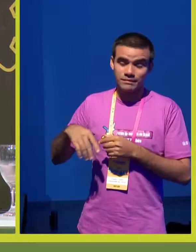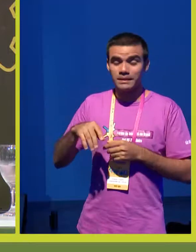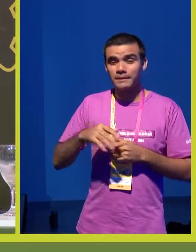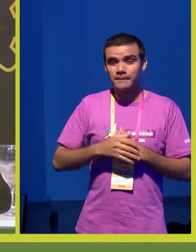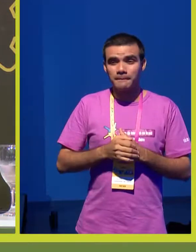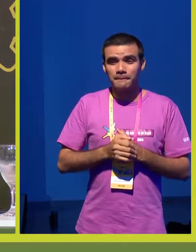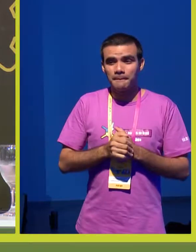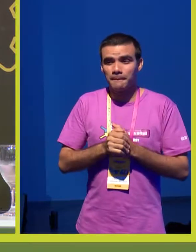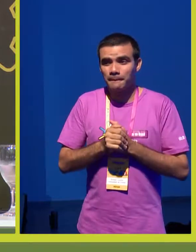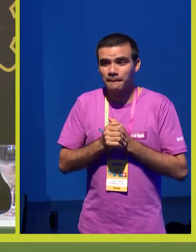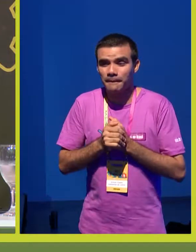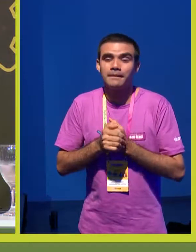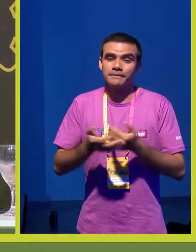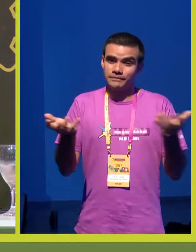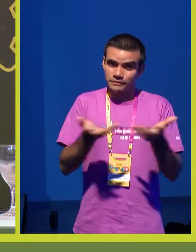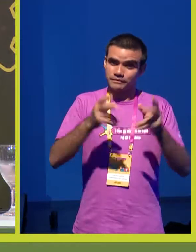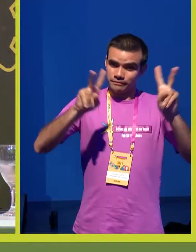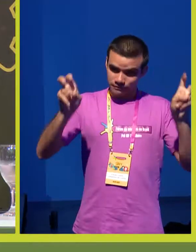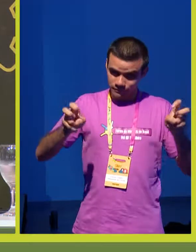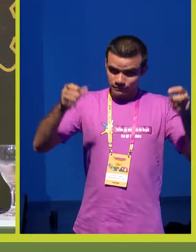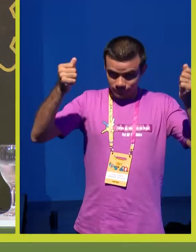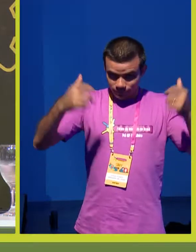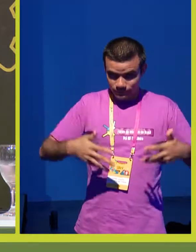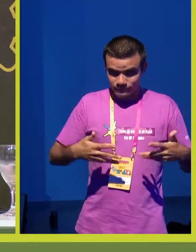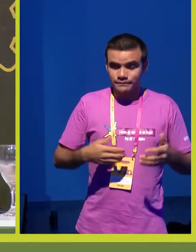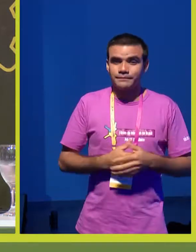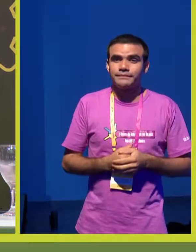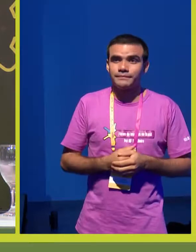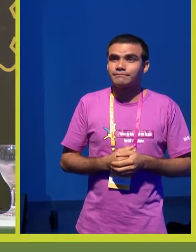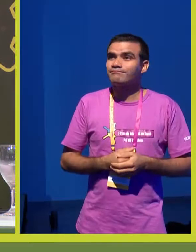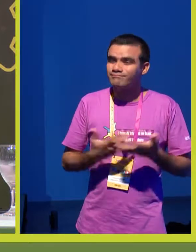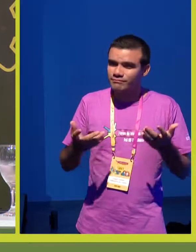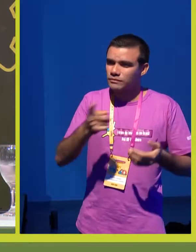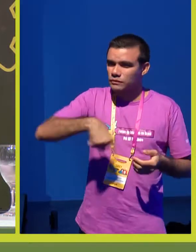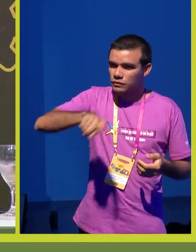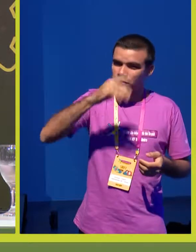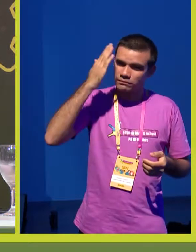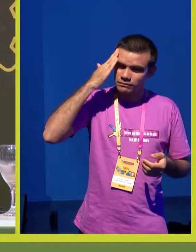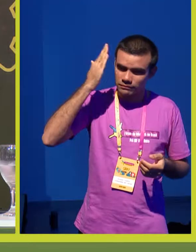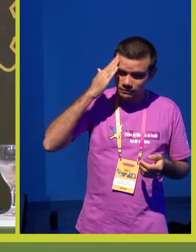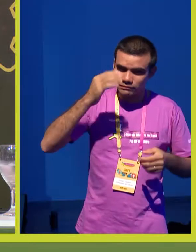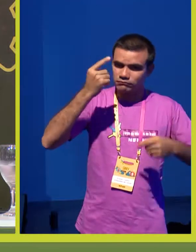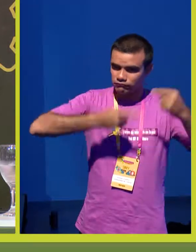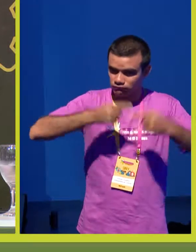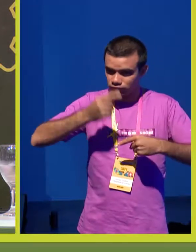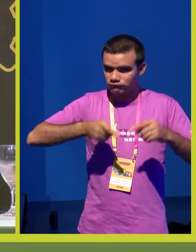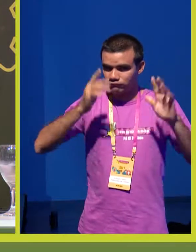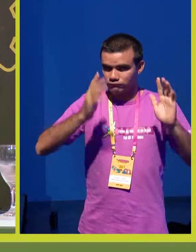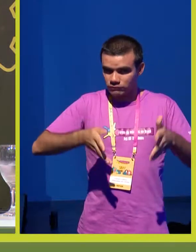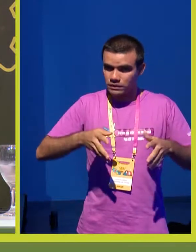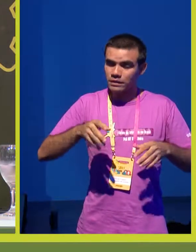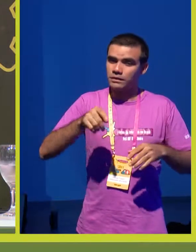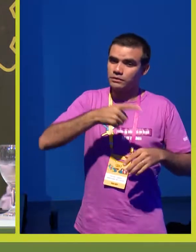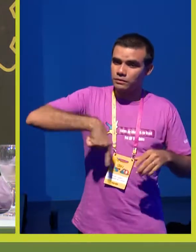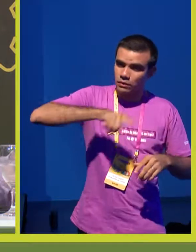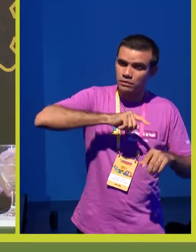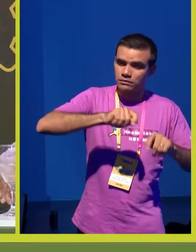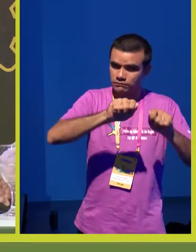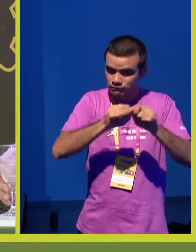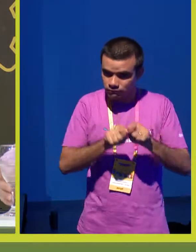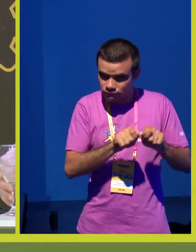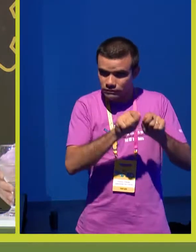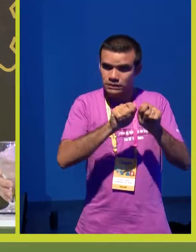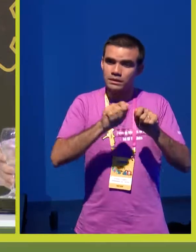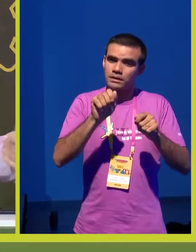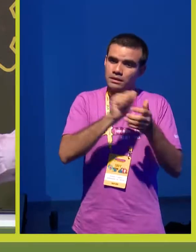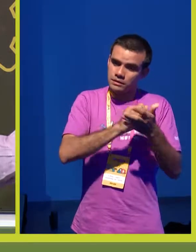Mas, então, entrando aqui no tema, já é bastante sabido e debatido que as nossas ações cotidianas,